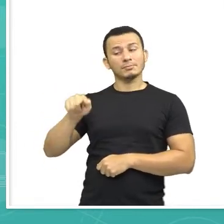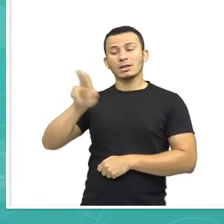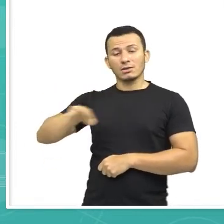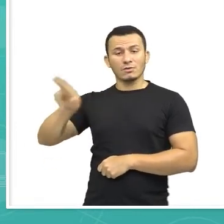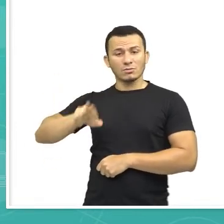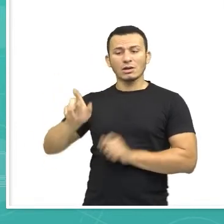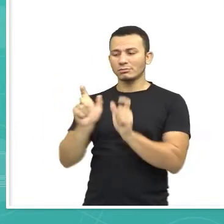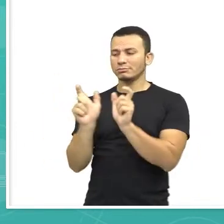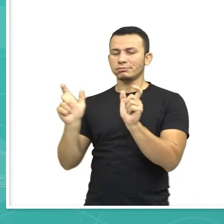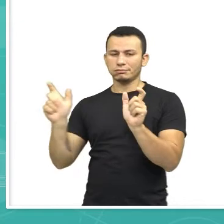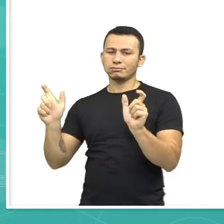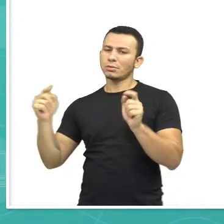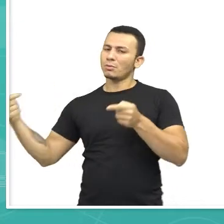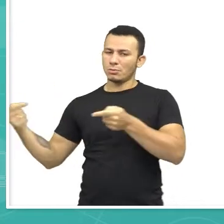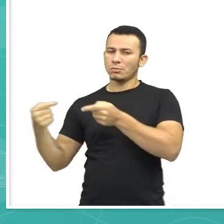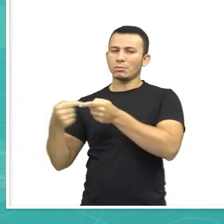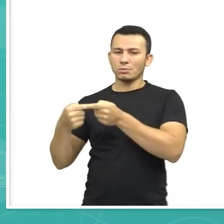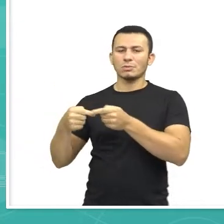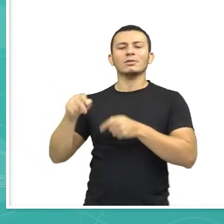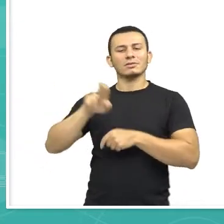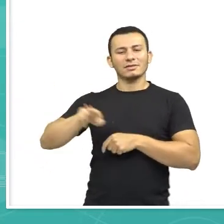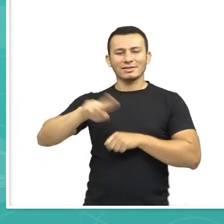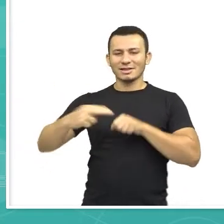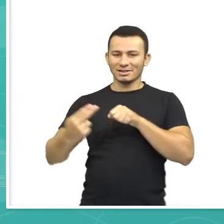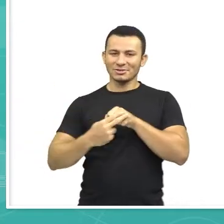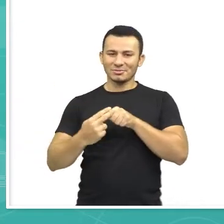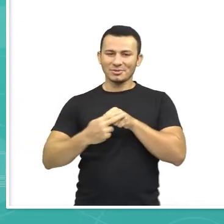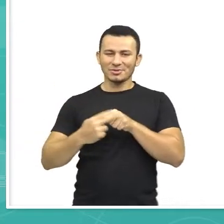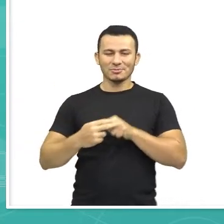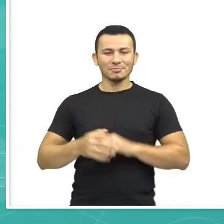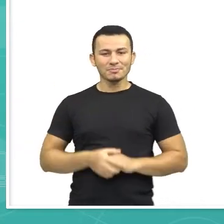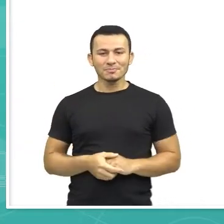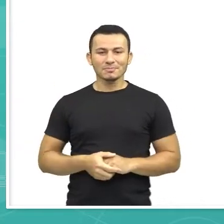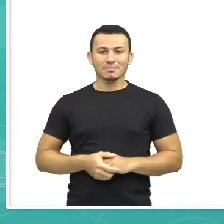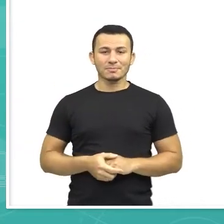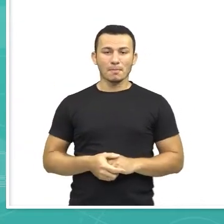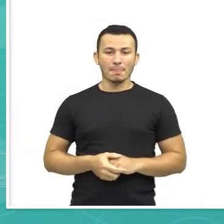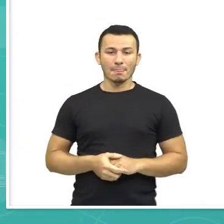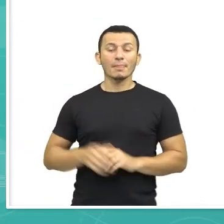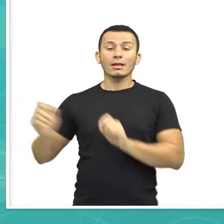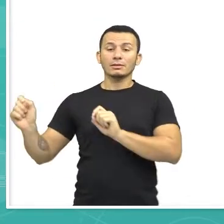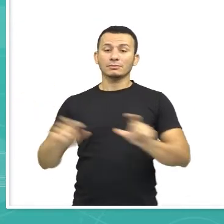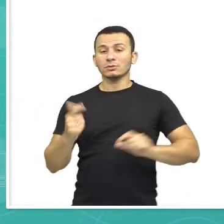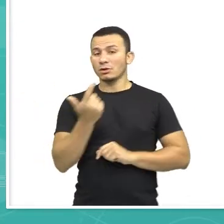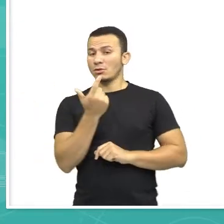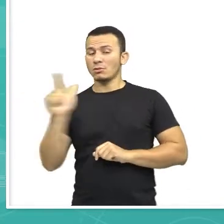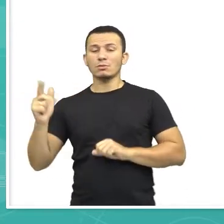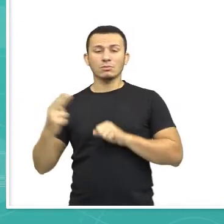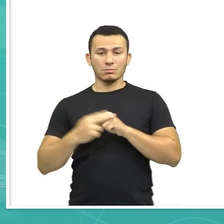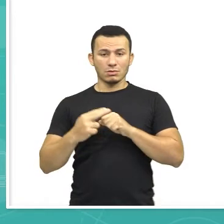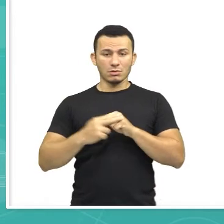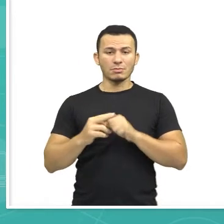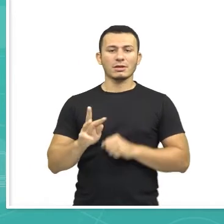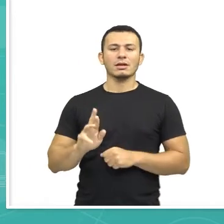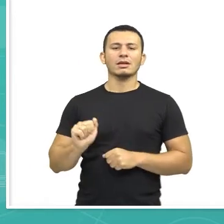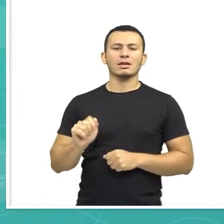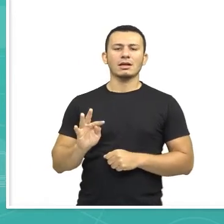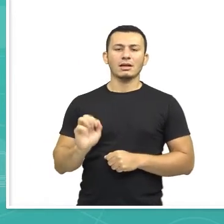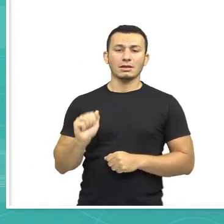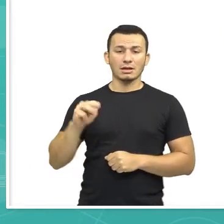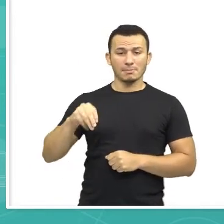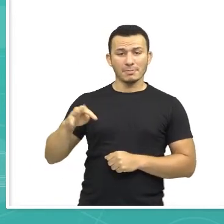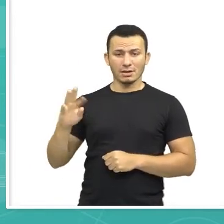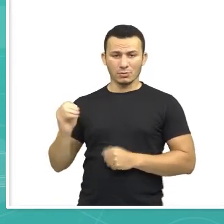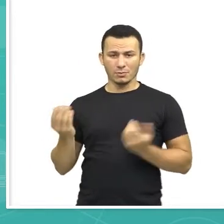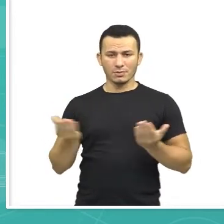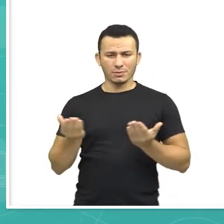saiba utilizar esses pronomes de tratamento. Vamos prosseguindo com outros pronomes de tratamento, olha só. Outros